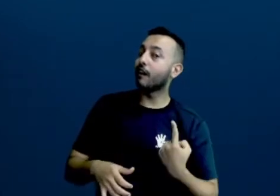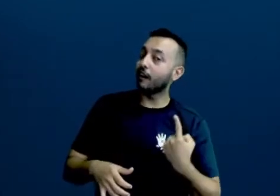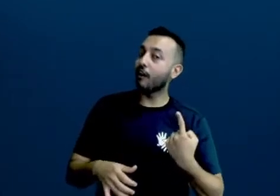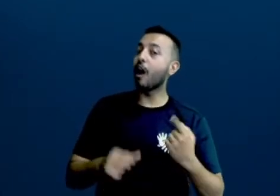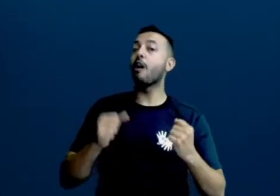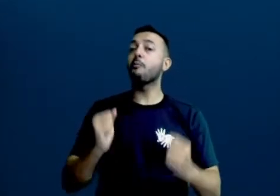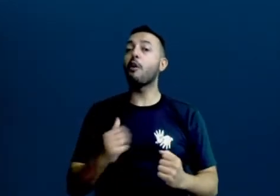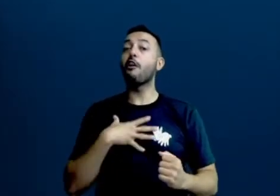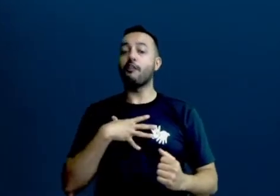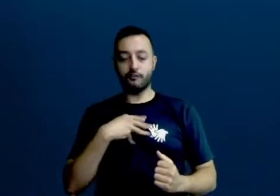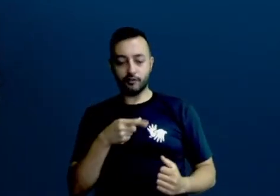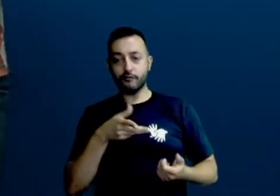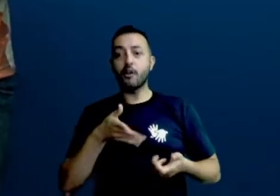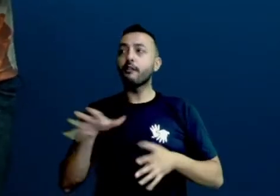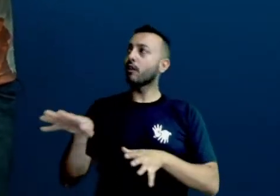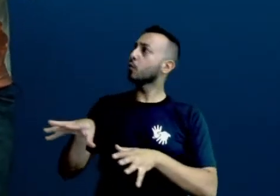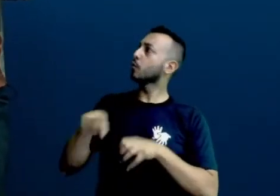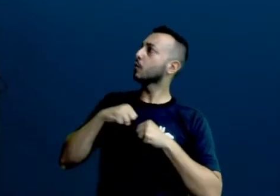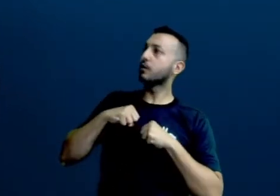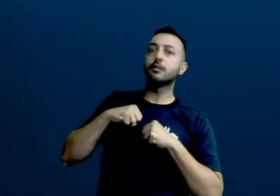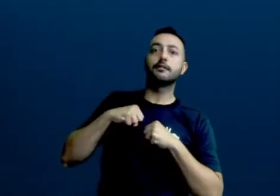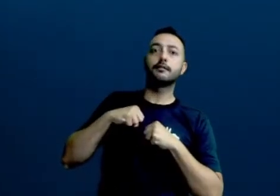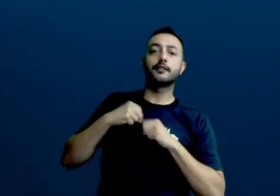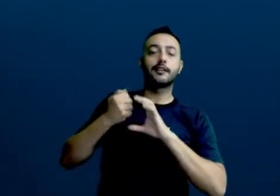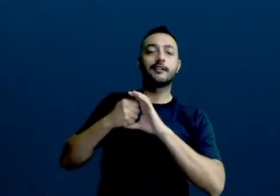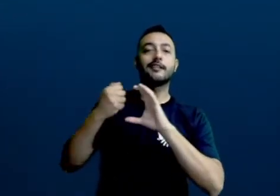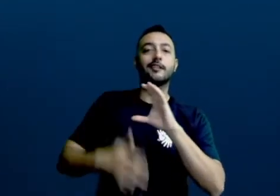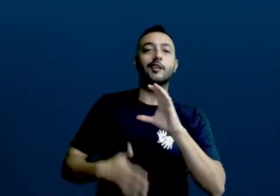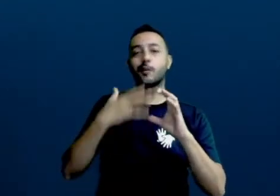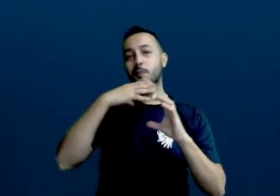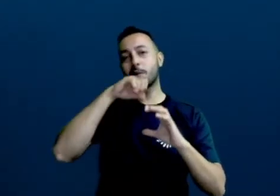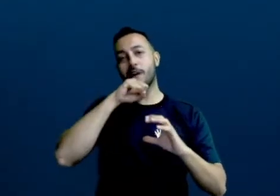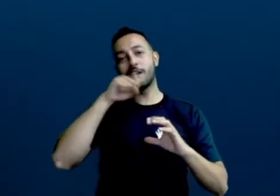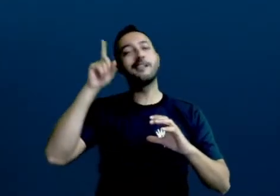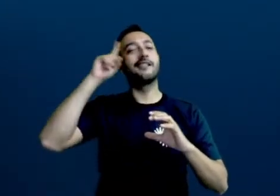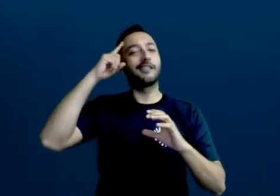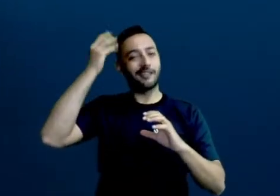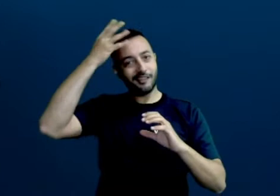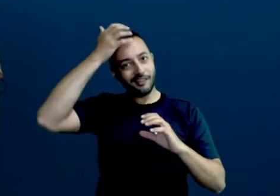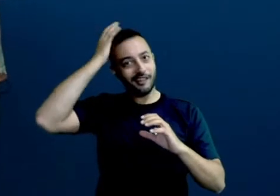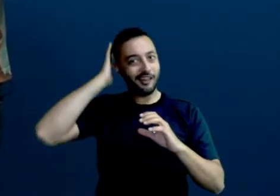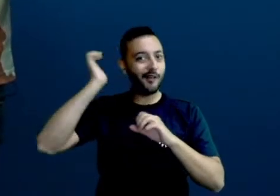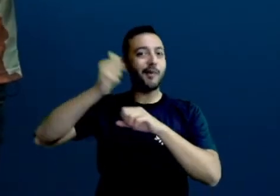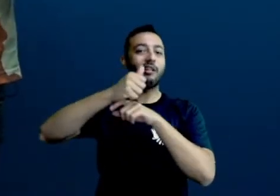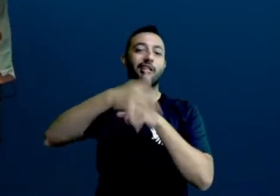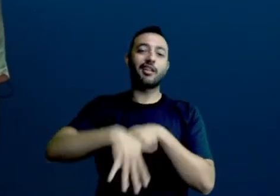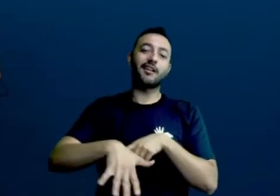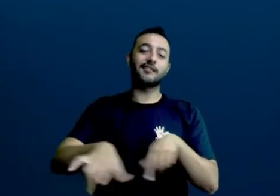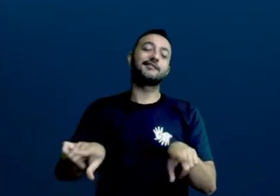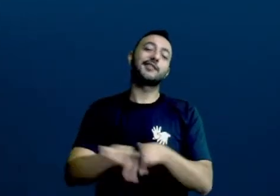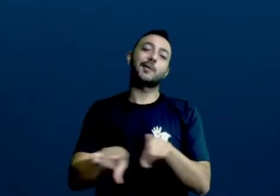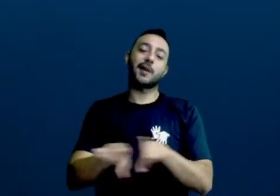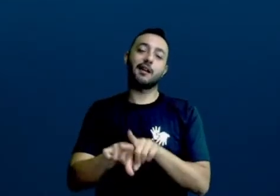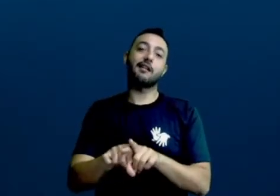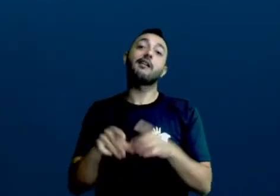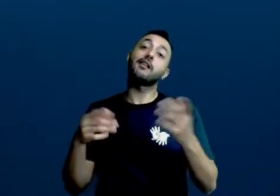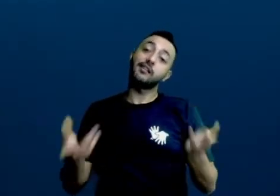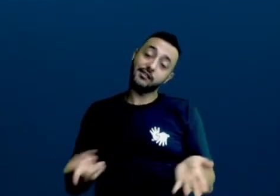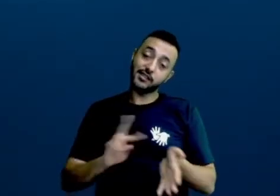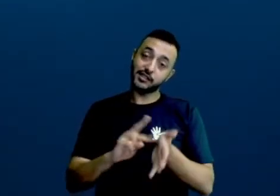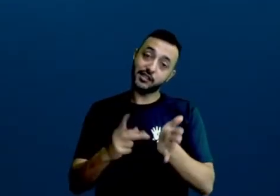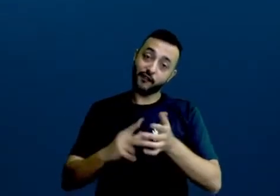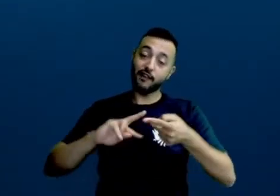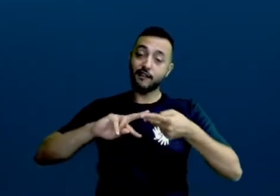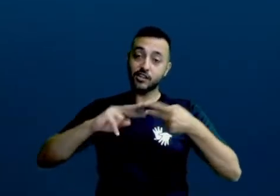você tem um cabelo que foi ajudado você duas características do seu pai você também tem um cabelo mais liso significa dizer que